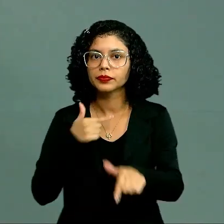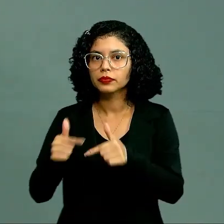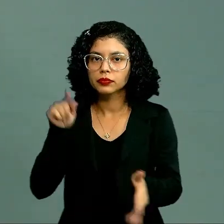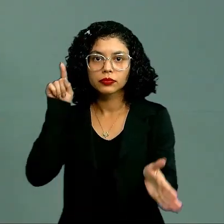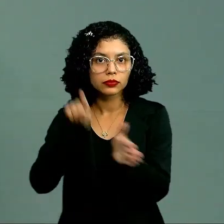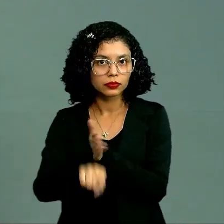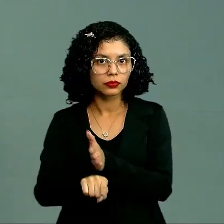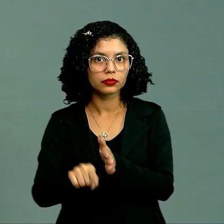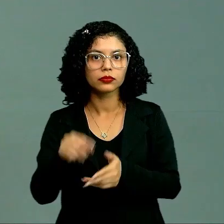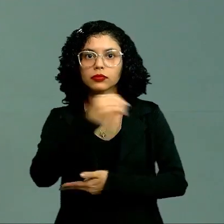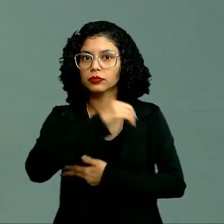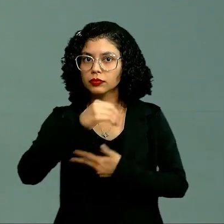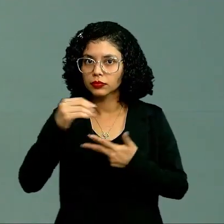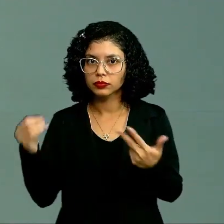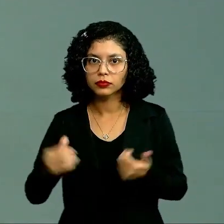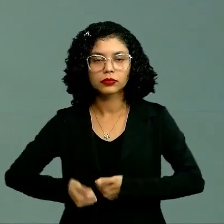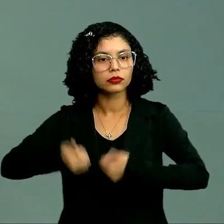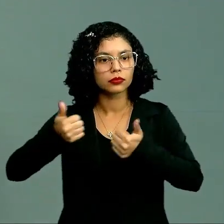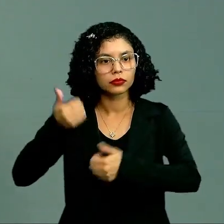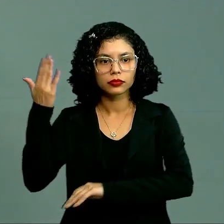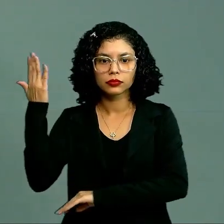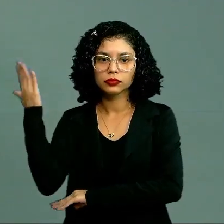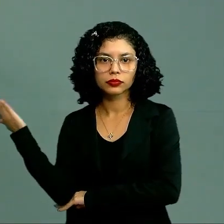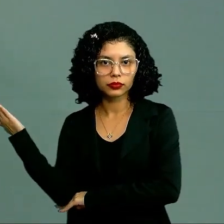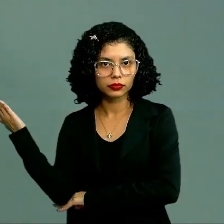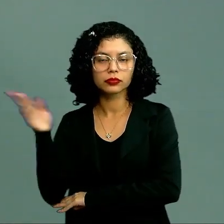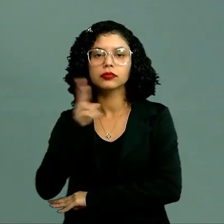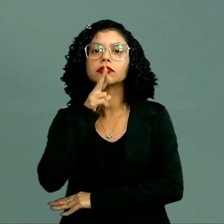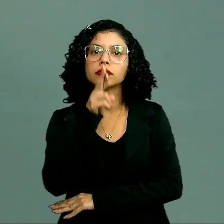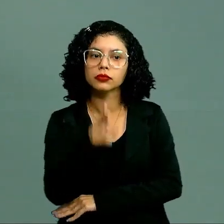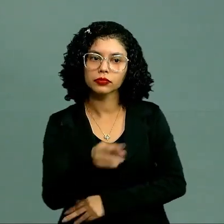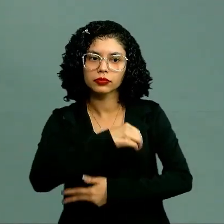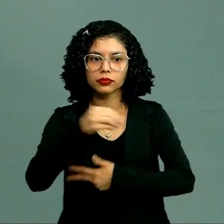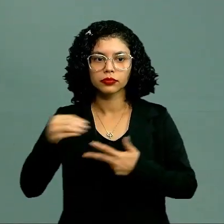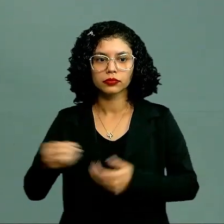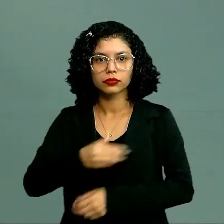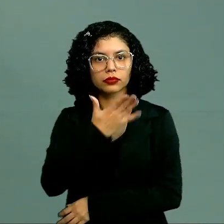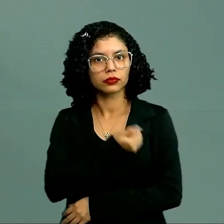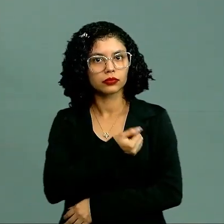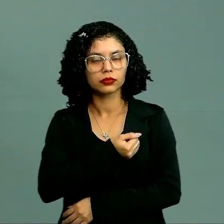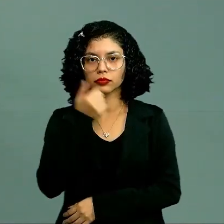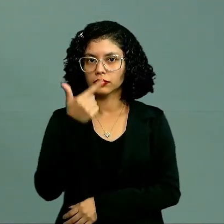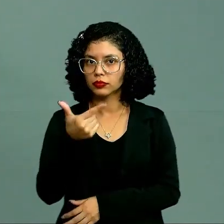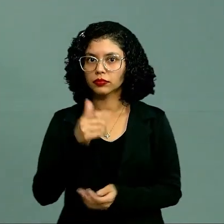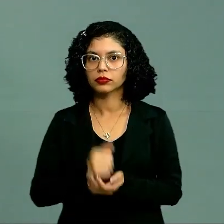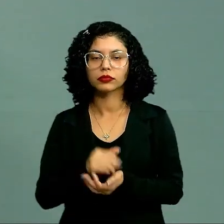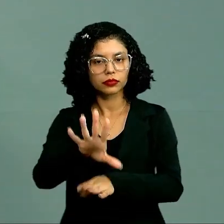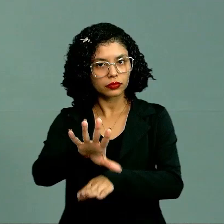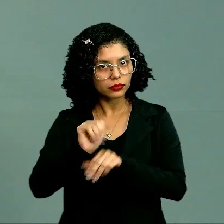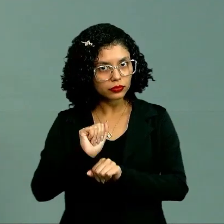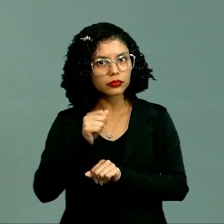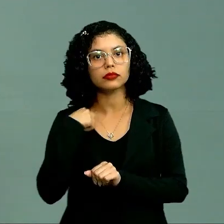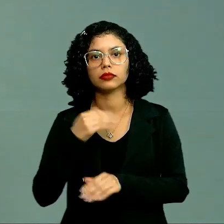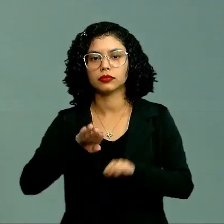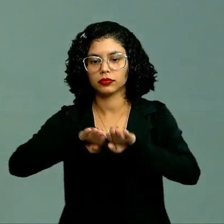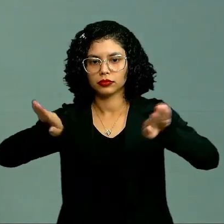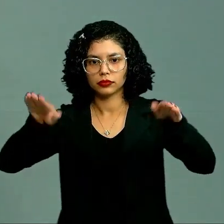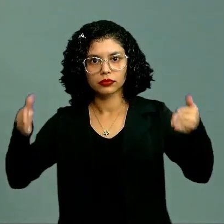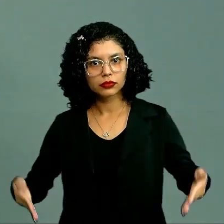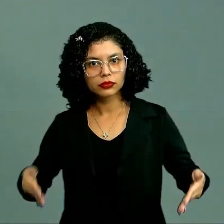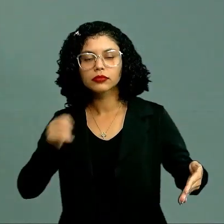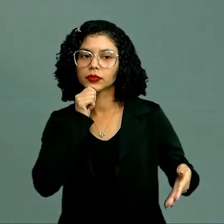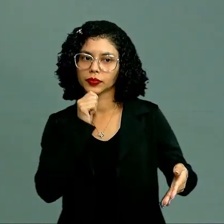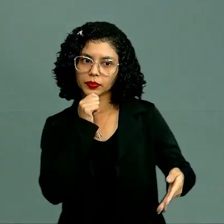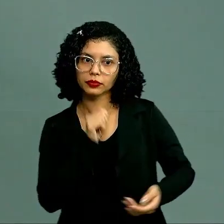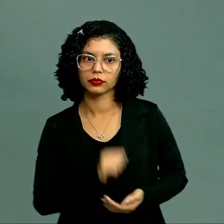questões do nosso livro, o nosso livro Resolva Enem número 2. Peguem os livros de vocês, coloquem sobre a